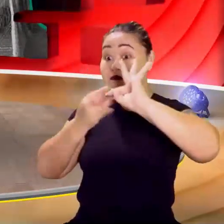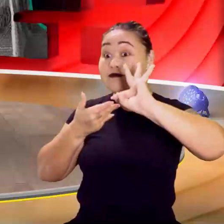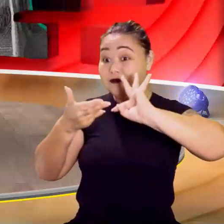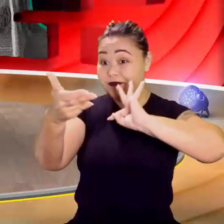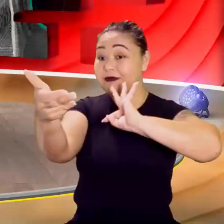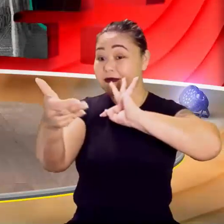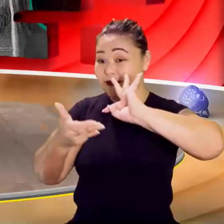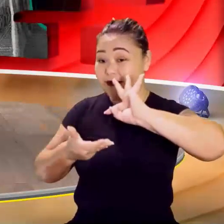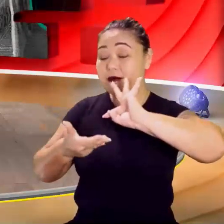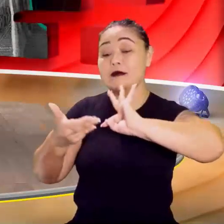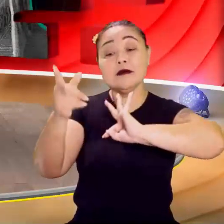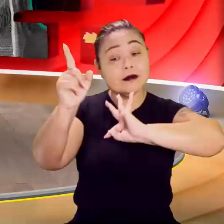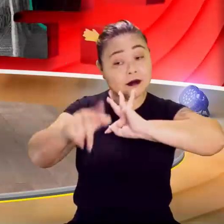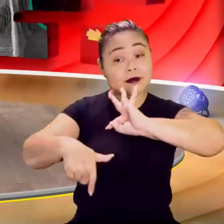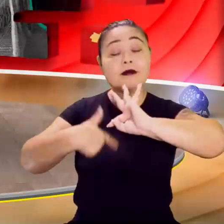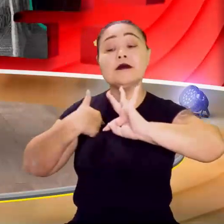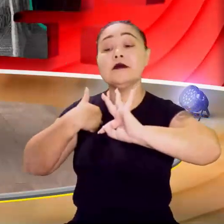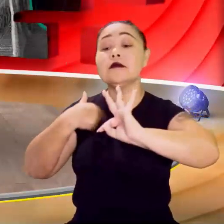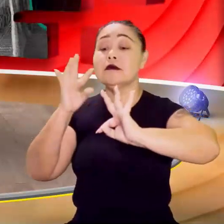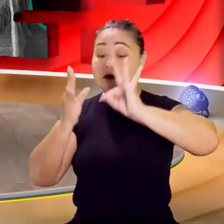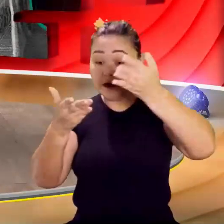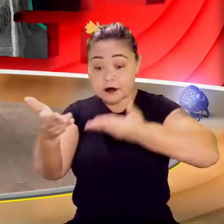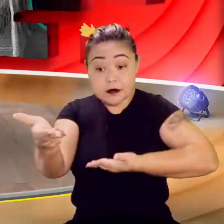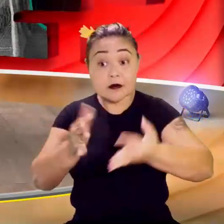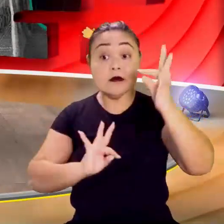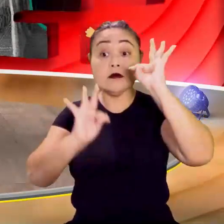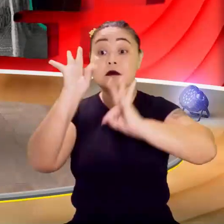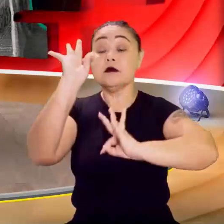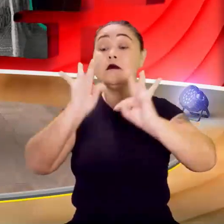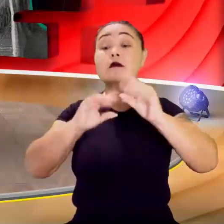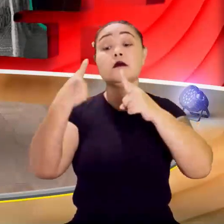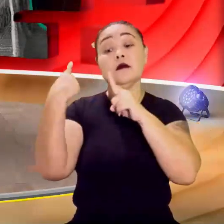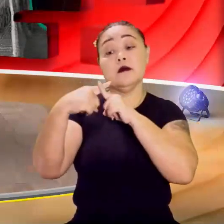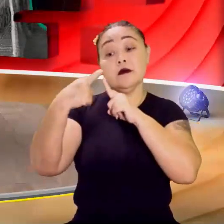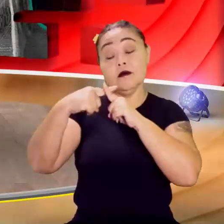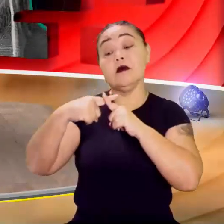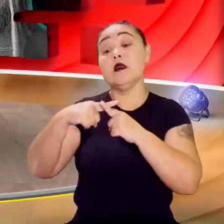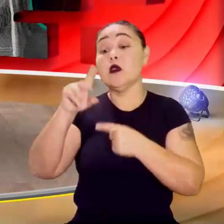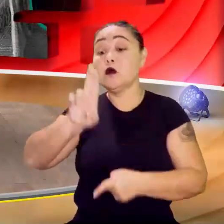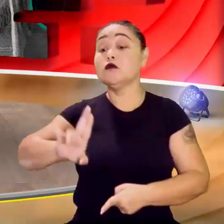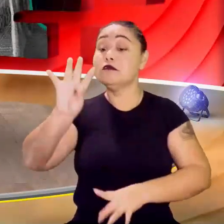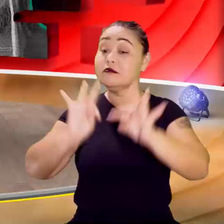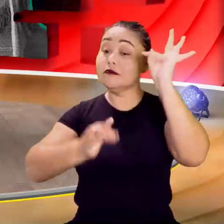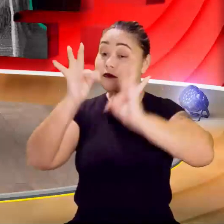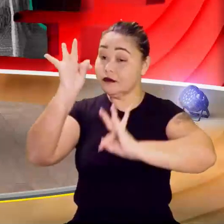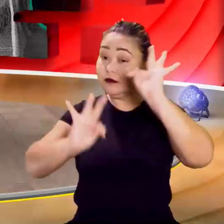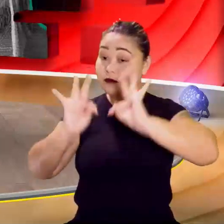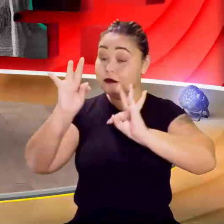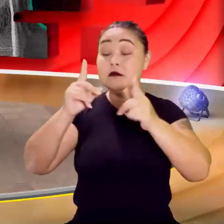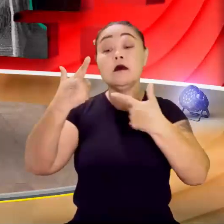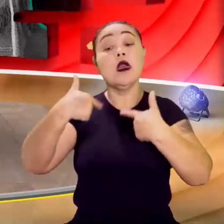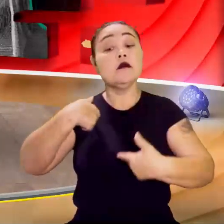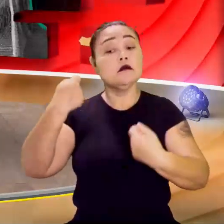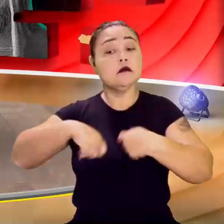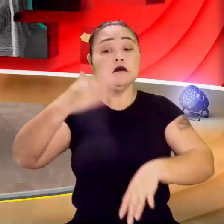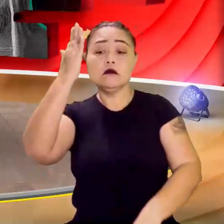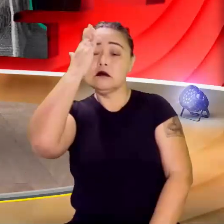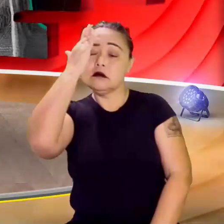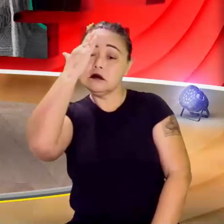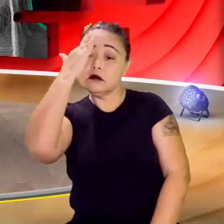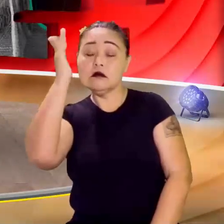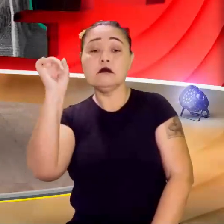Olha que maravilha. Então, é por isso que a mediação tecnológica existe, por conta da tecnologia. Mas muitas coisas a gente precisa saber sem,